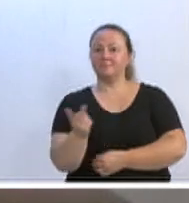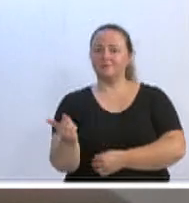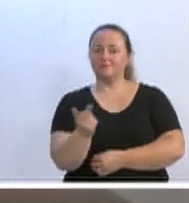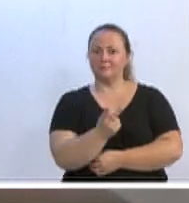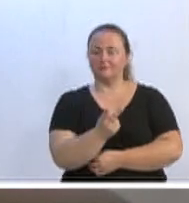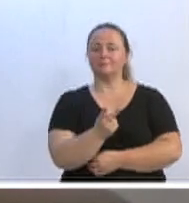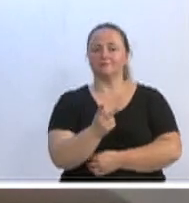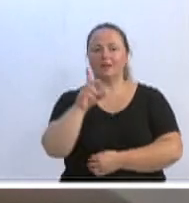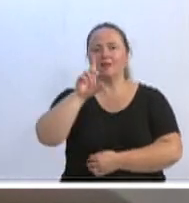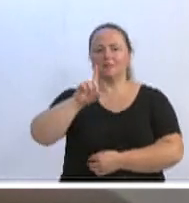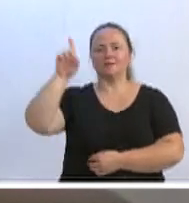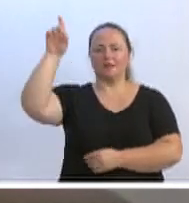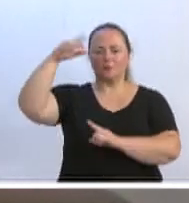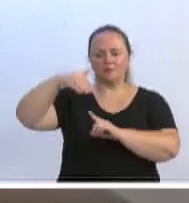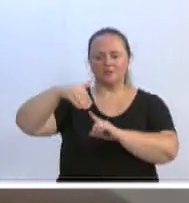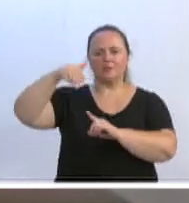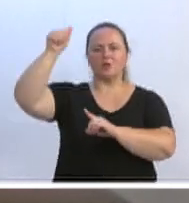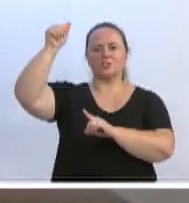foram chamados por Deus.